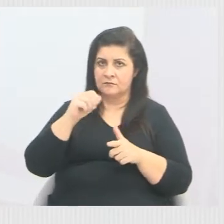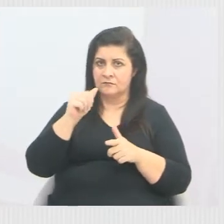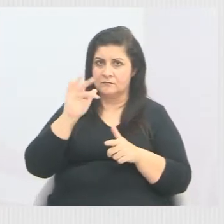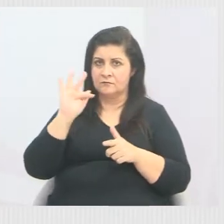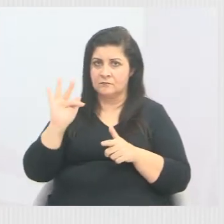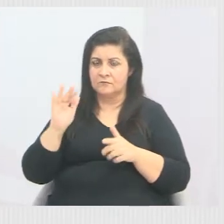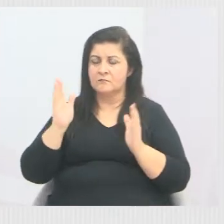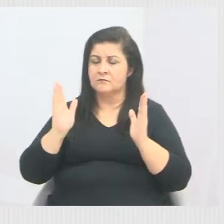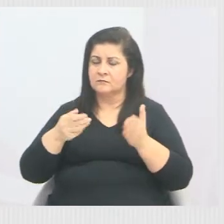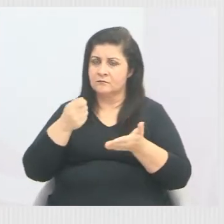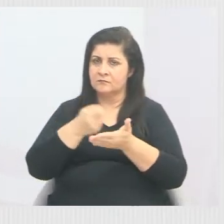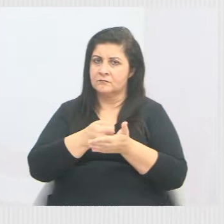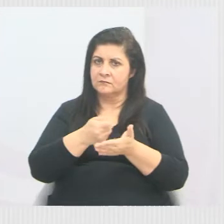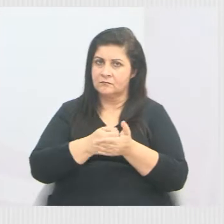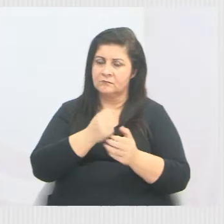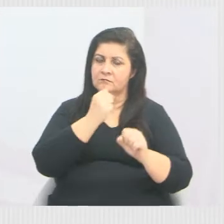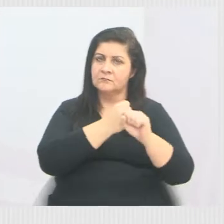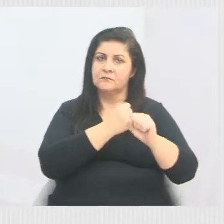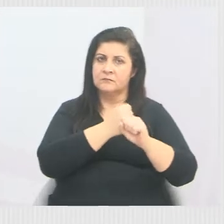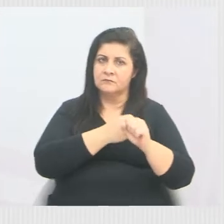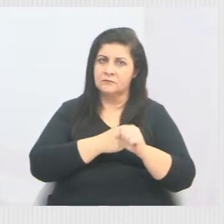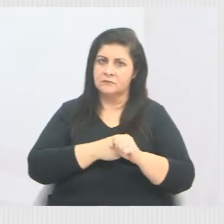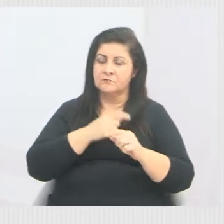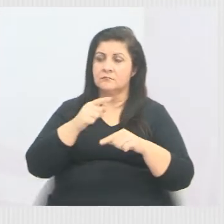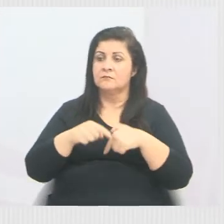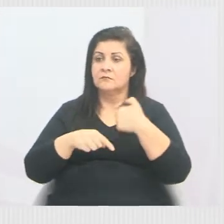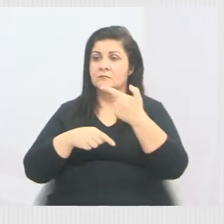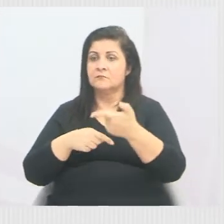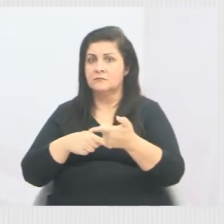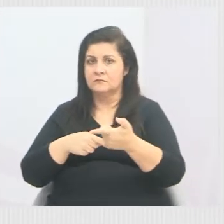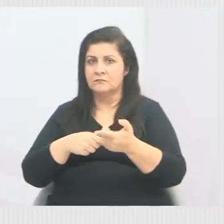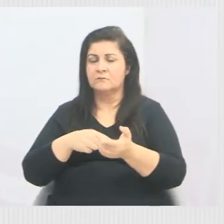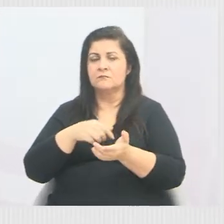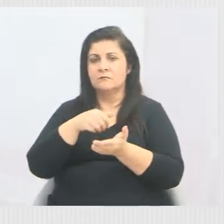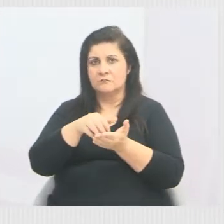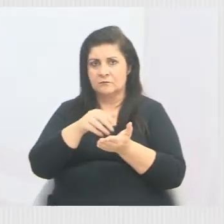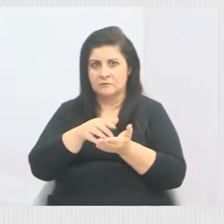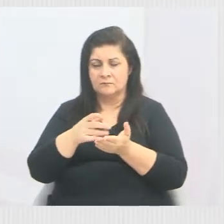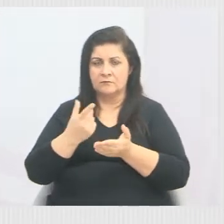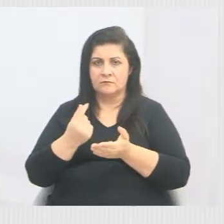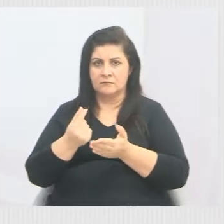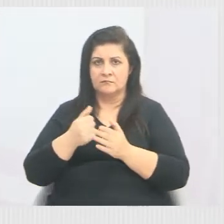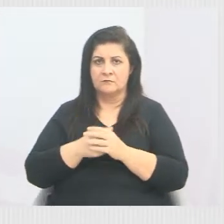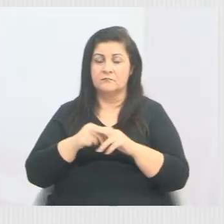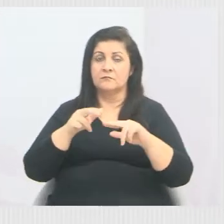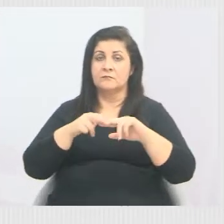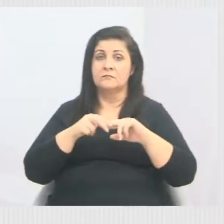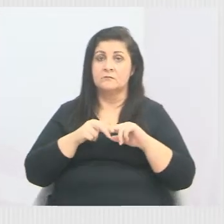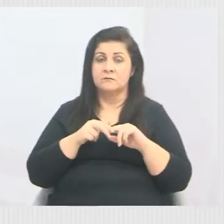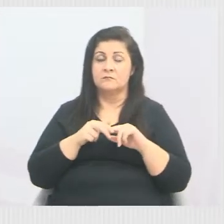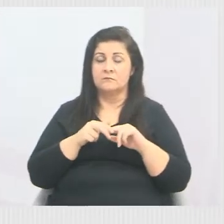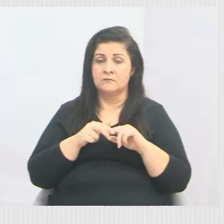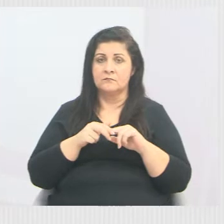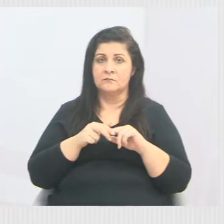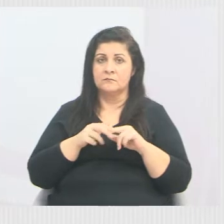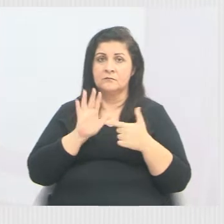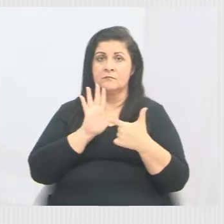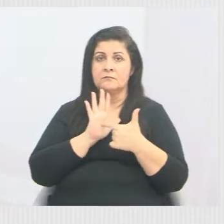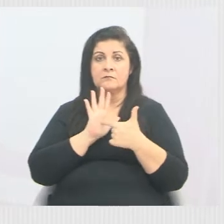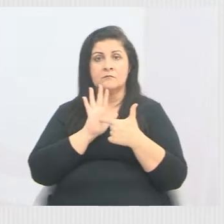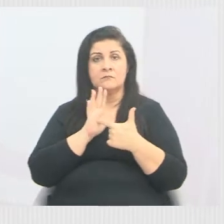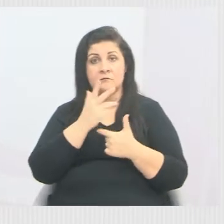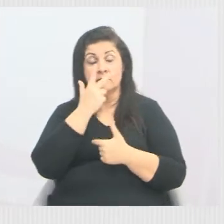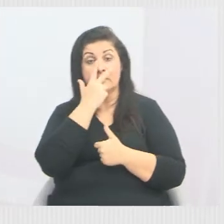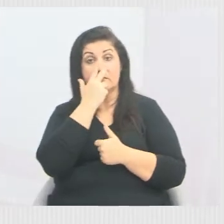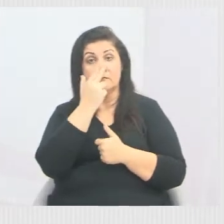obras. Então, a cada medição que tem, é liberado esse montante. Por isso que, no momento, aparenta um